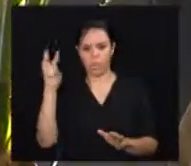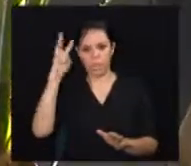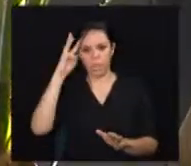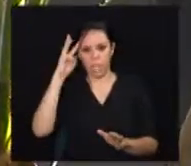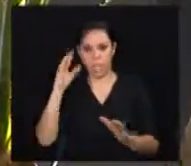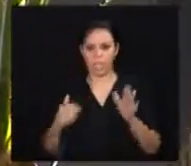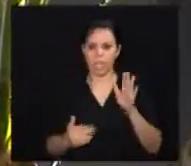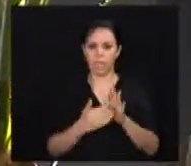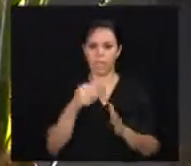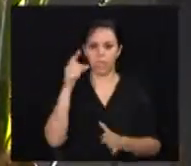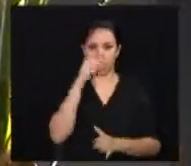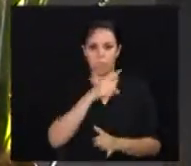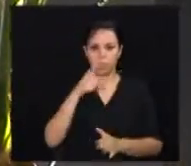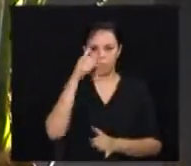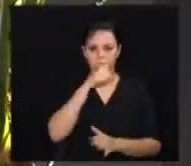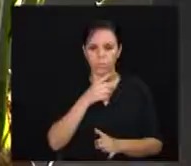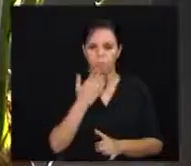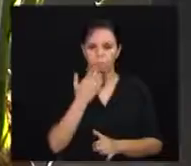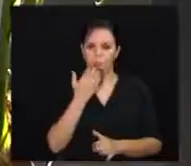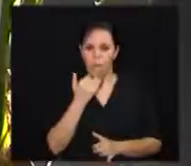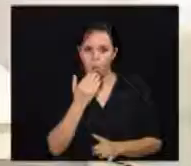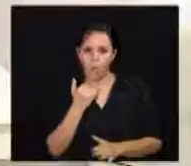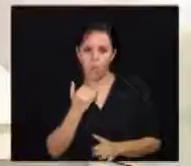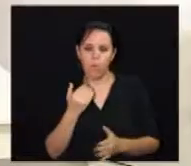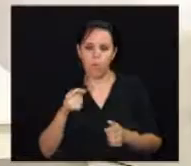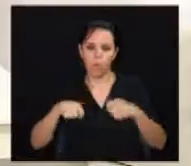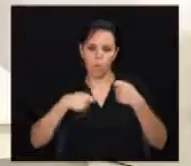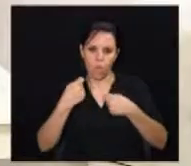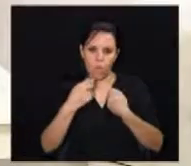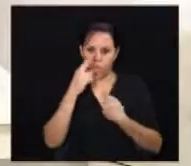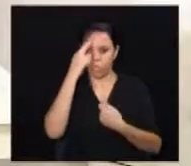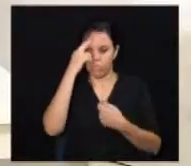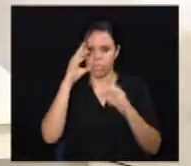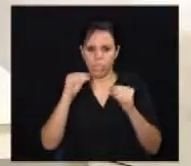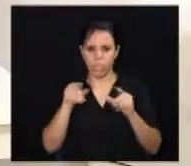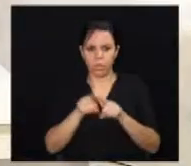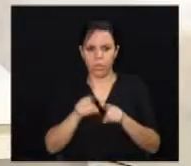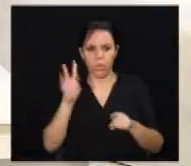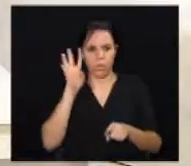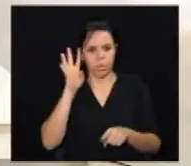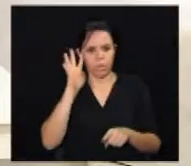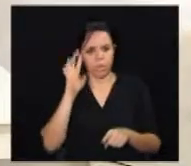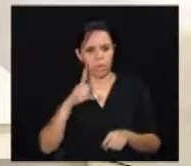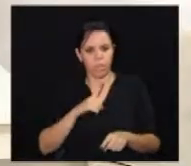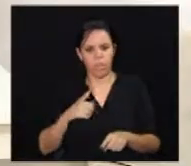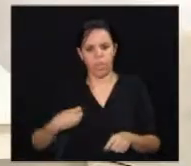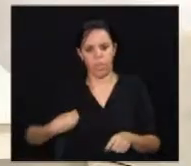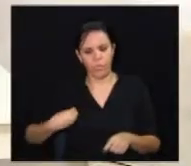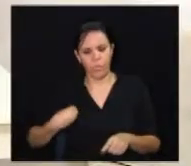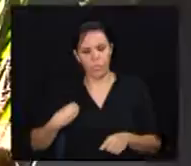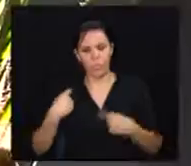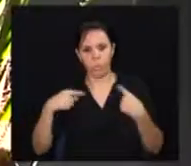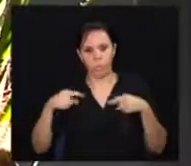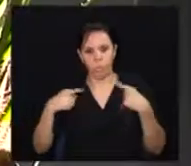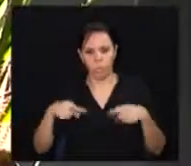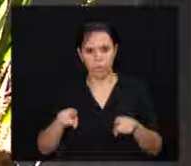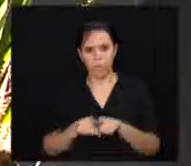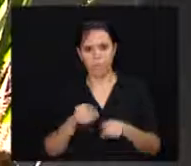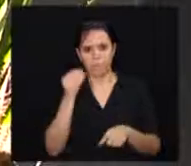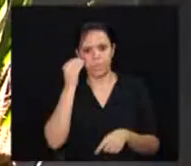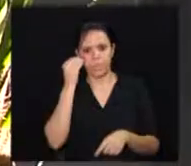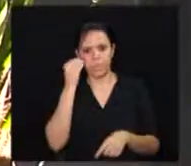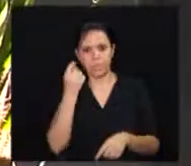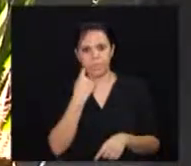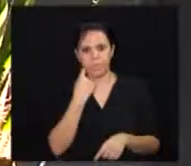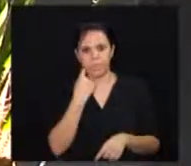almoço e jantar. Só procurar a gente, portas abertas. De quarta-feira a gente tem um jazz ao vivo, de terça-feira temos um menu degustação do